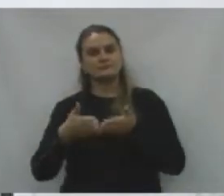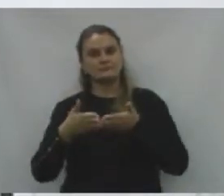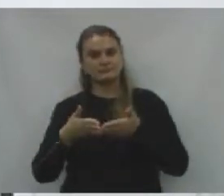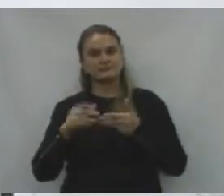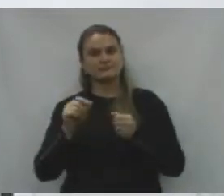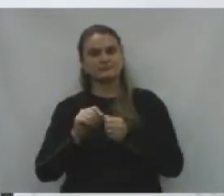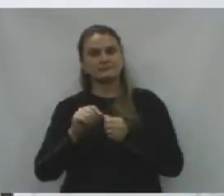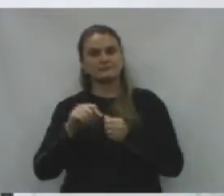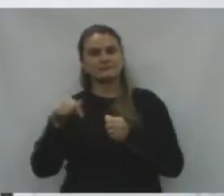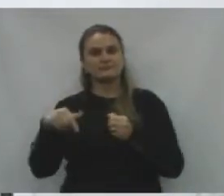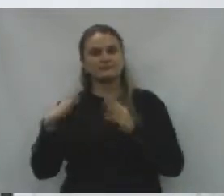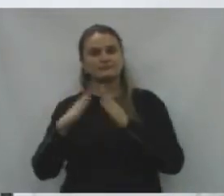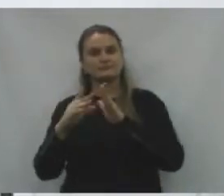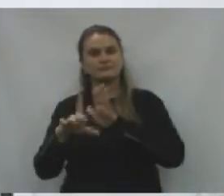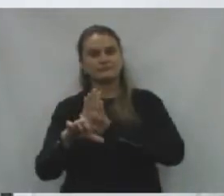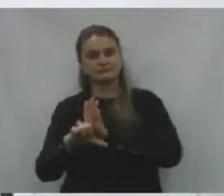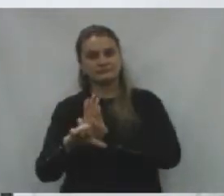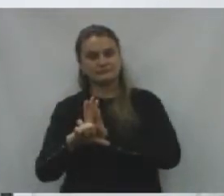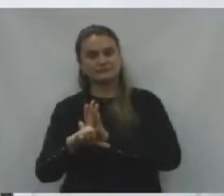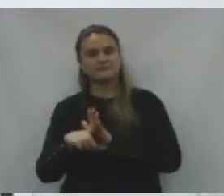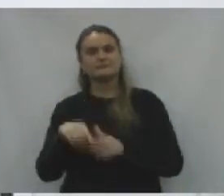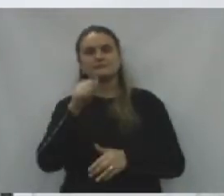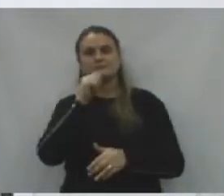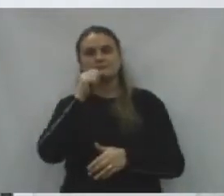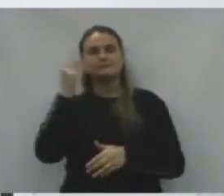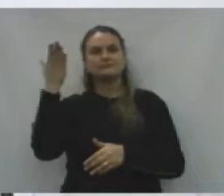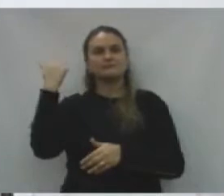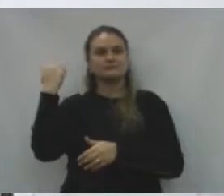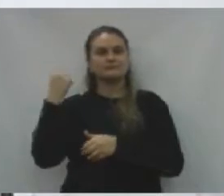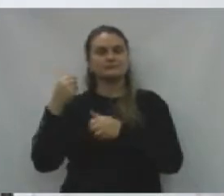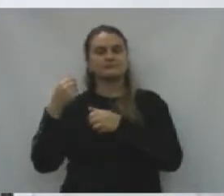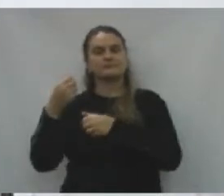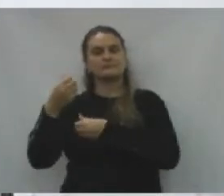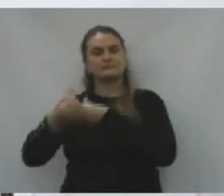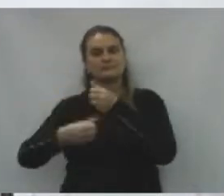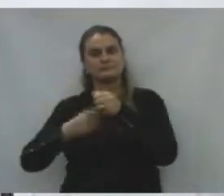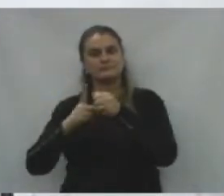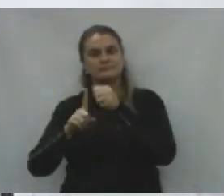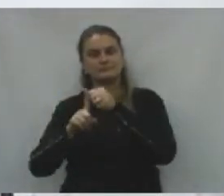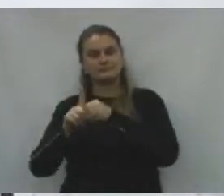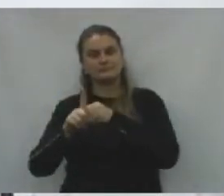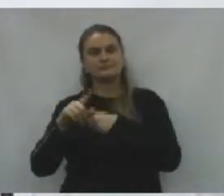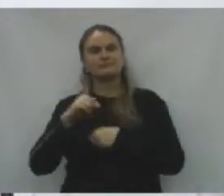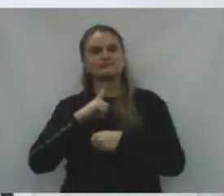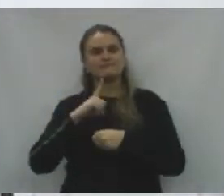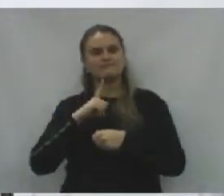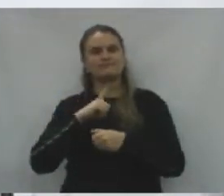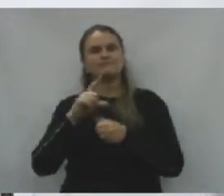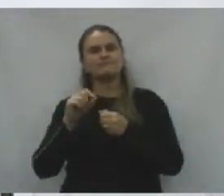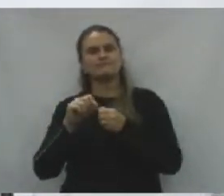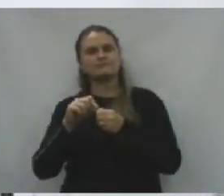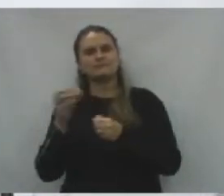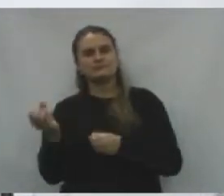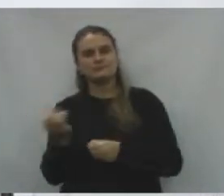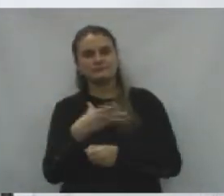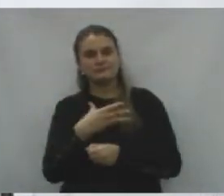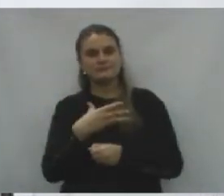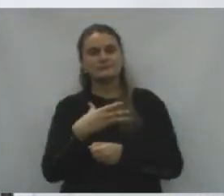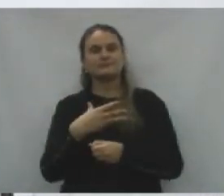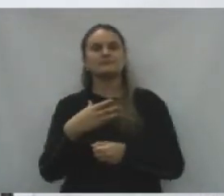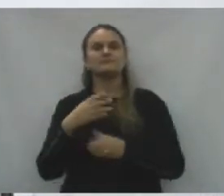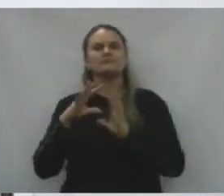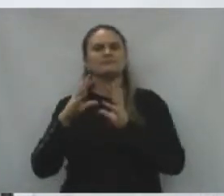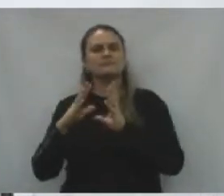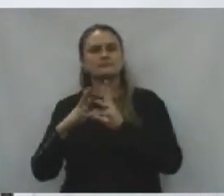fosse feito a esta Casa de Leis, ainda no primeiro semestre, uma vez que houve uma renovação